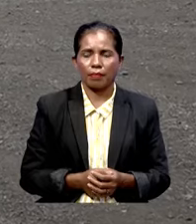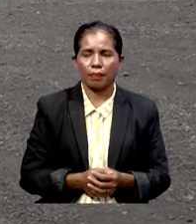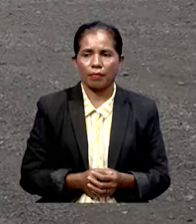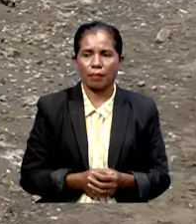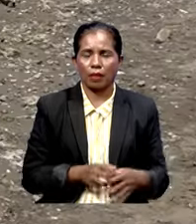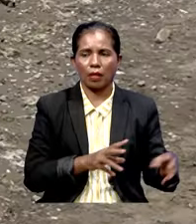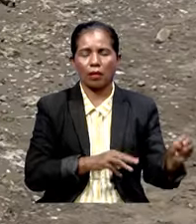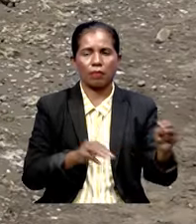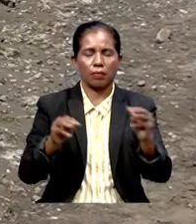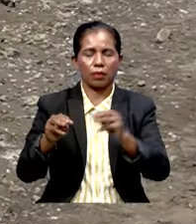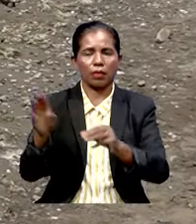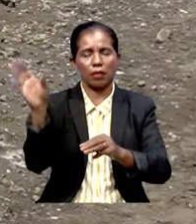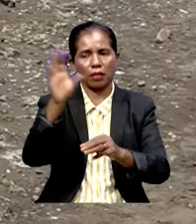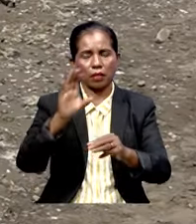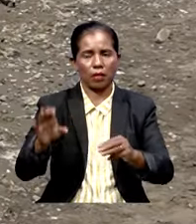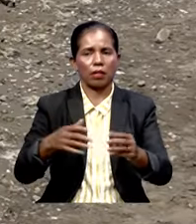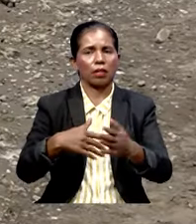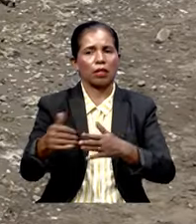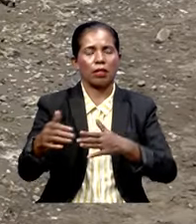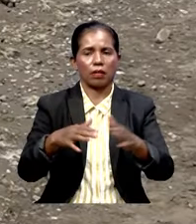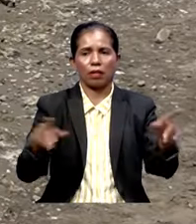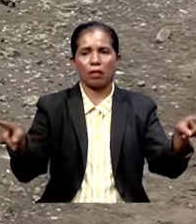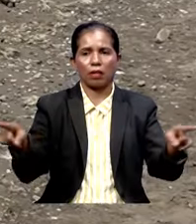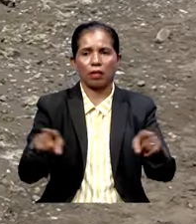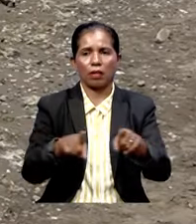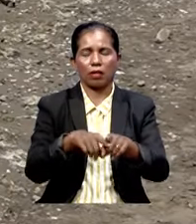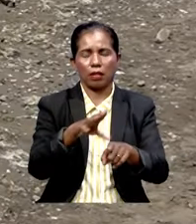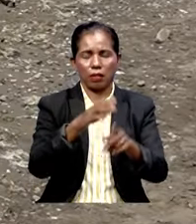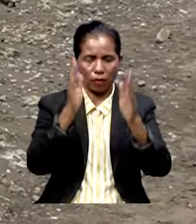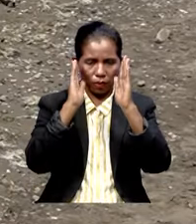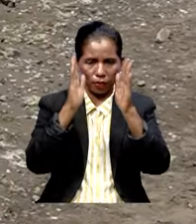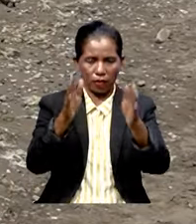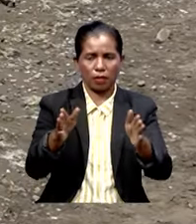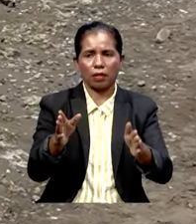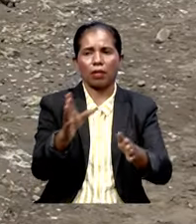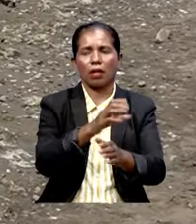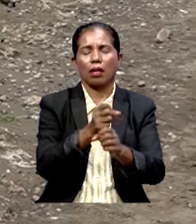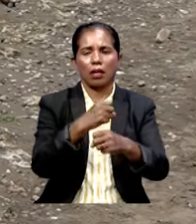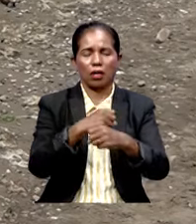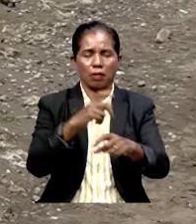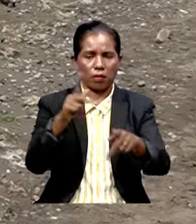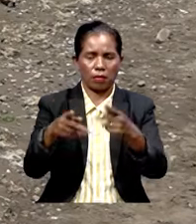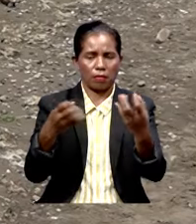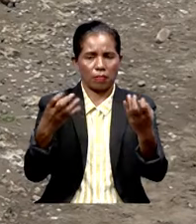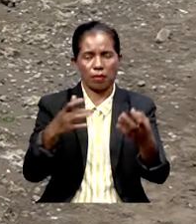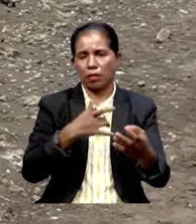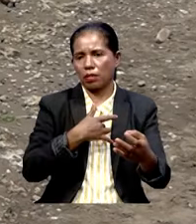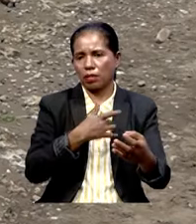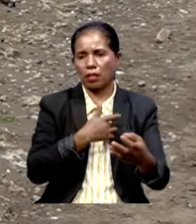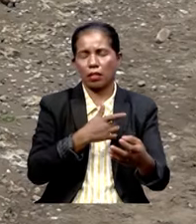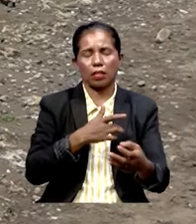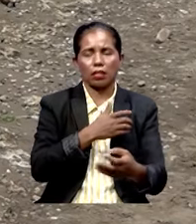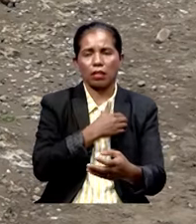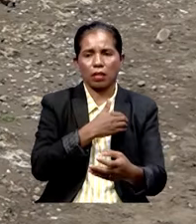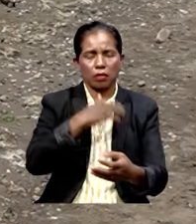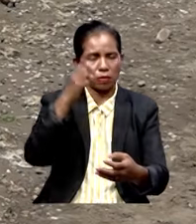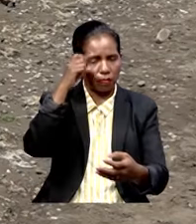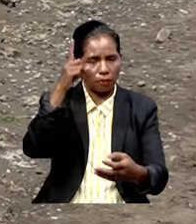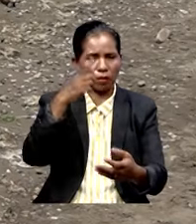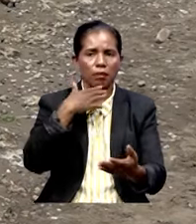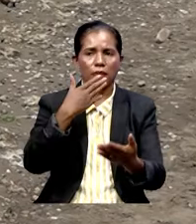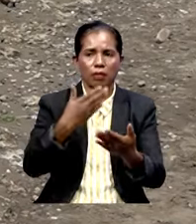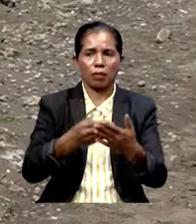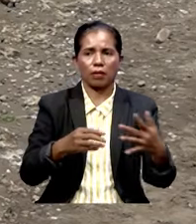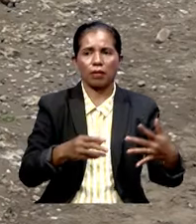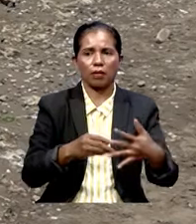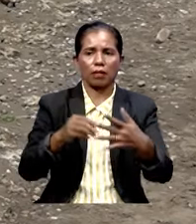Mudança climática dala ruma bela sai hanesan conceito ida nebe, halo ema balon sidau kentende diak. Liu-liu,